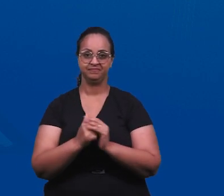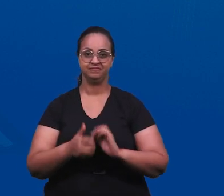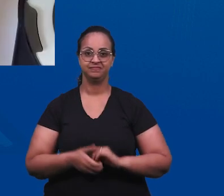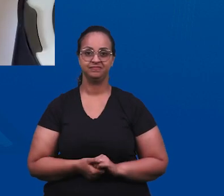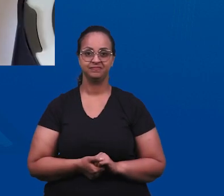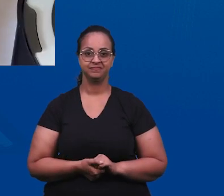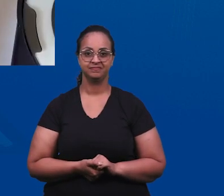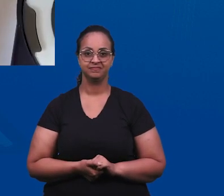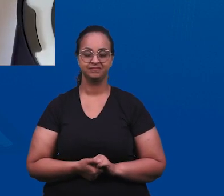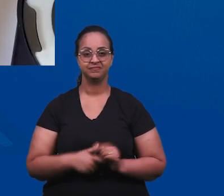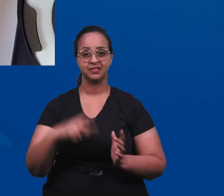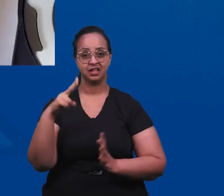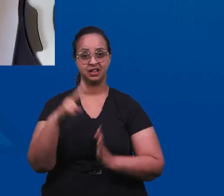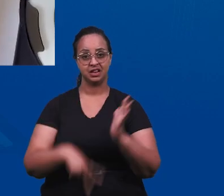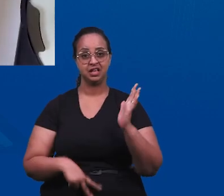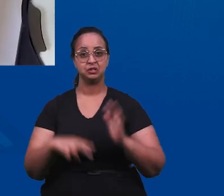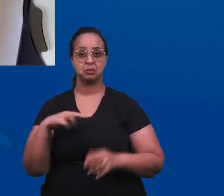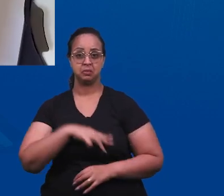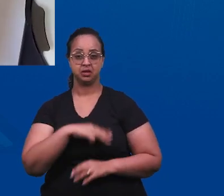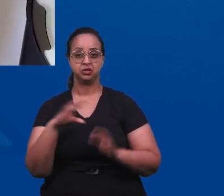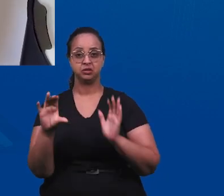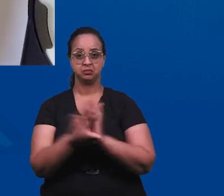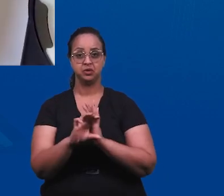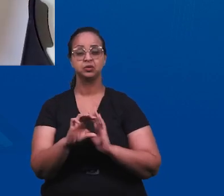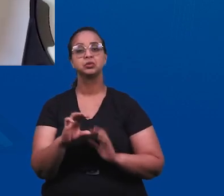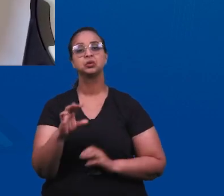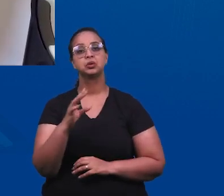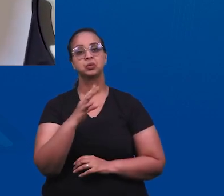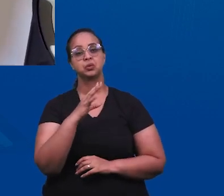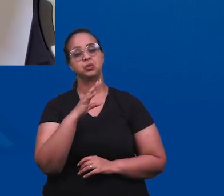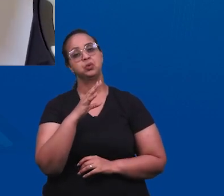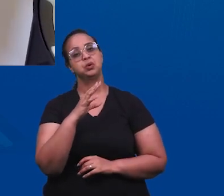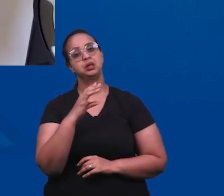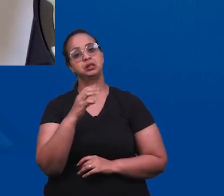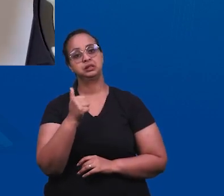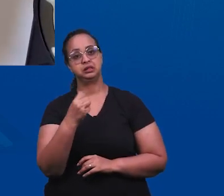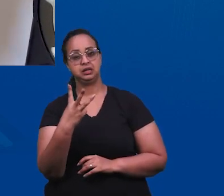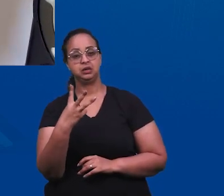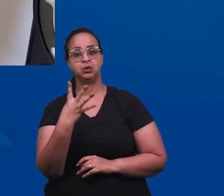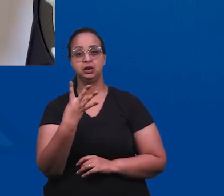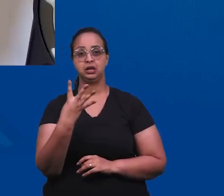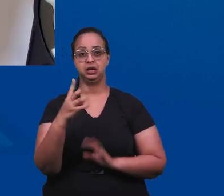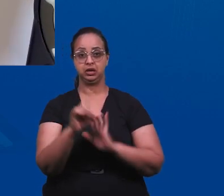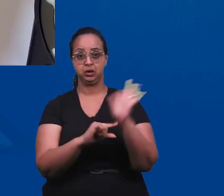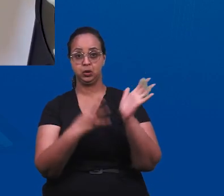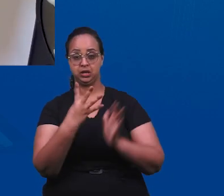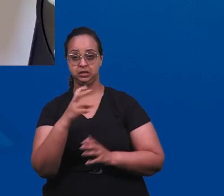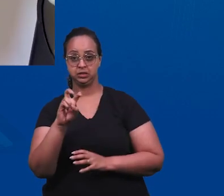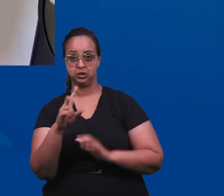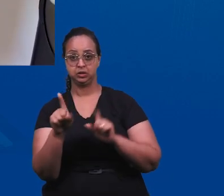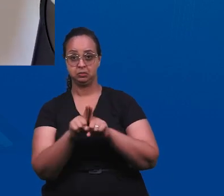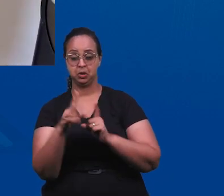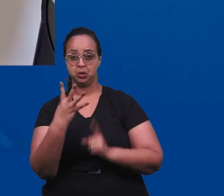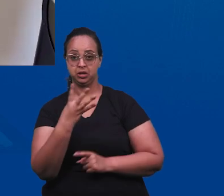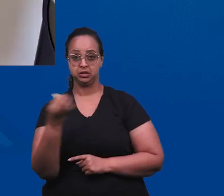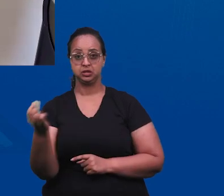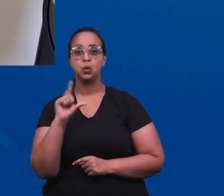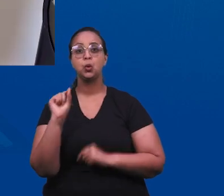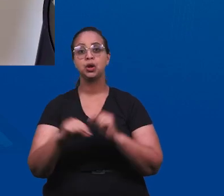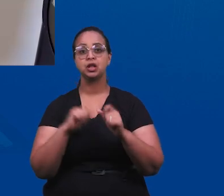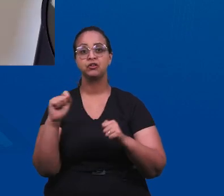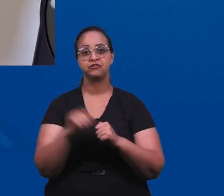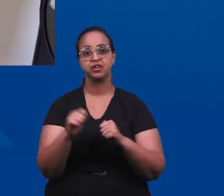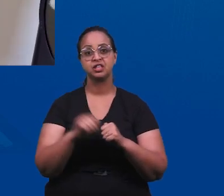Señor. Lendo Mateus capítulo 13, versos 45 e 46. O que fez o homem que encontrou uma pérola de